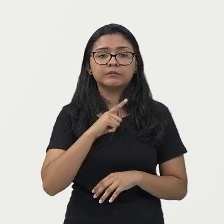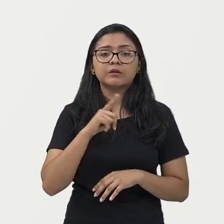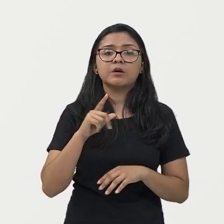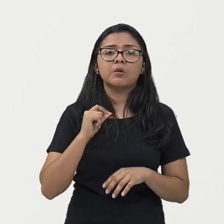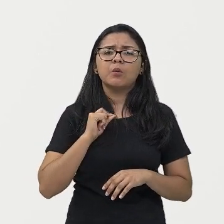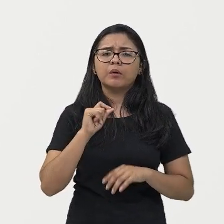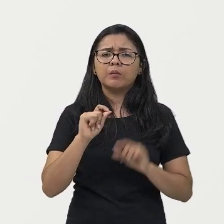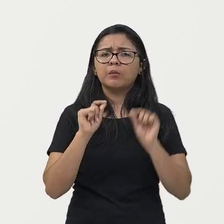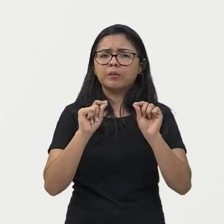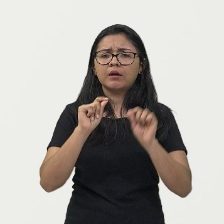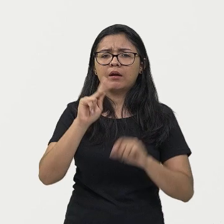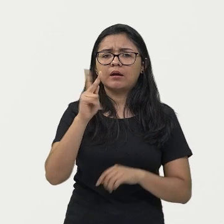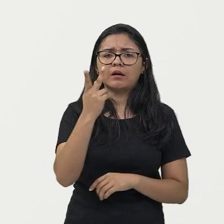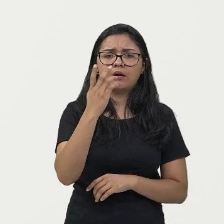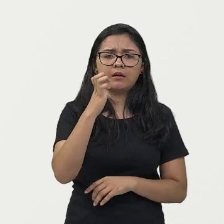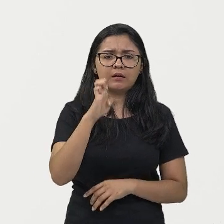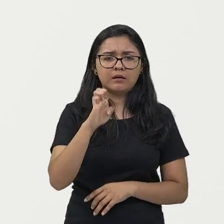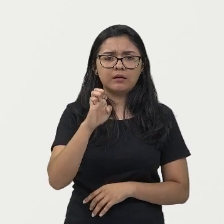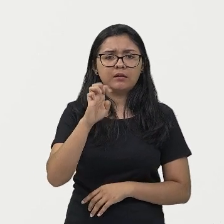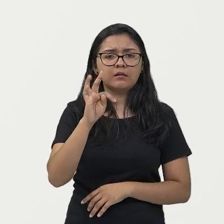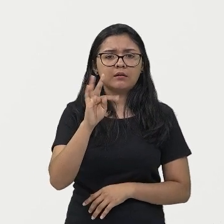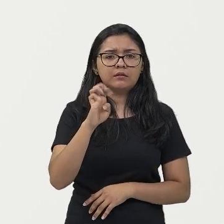heteroátomo. O que é